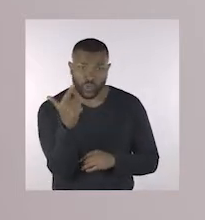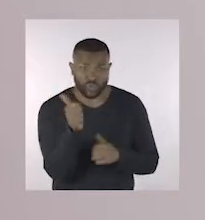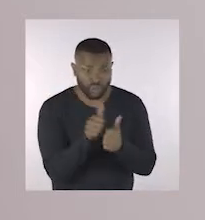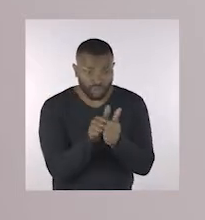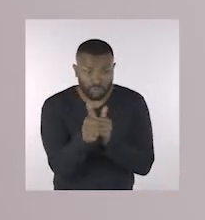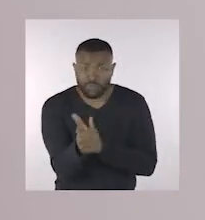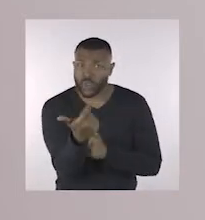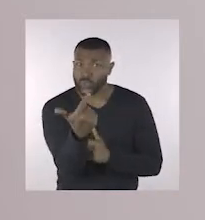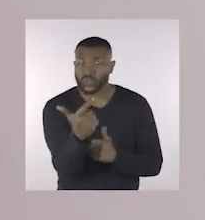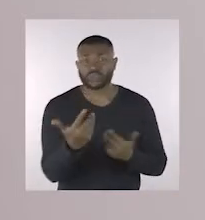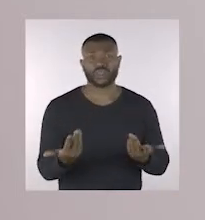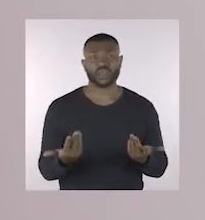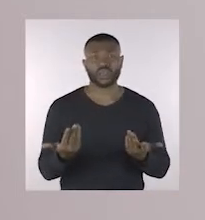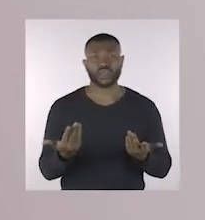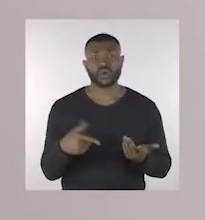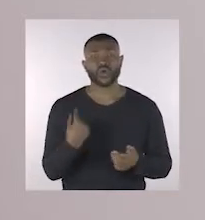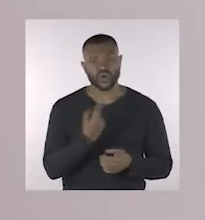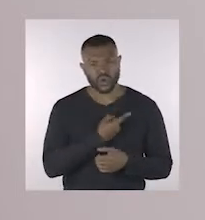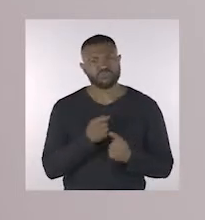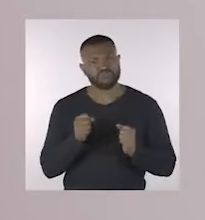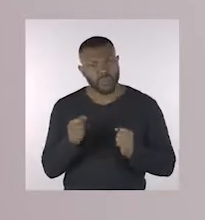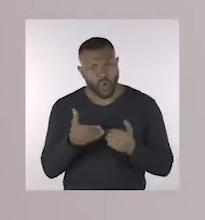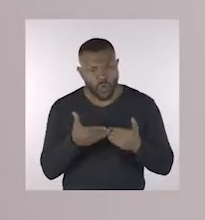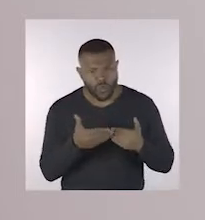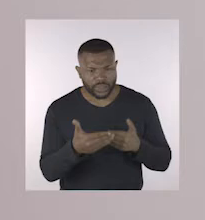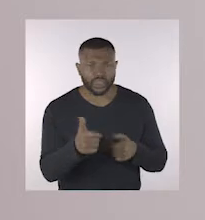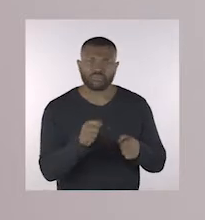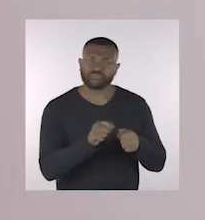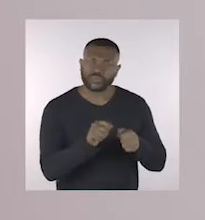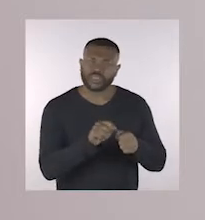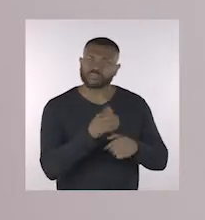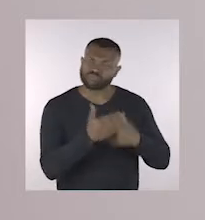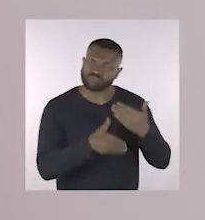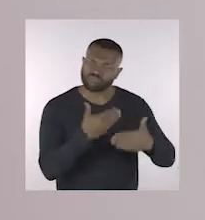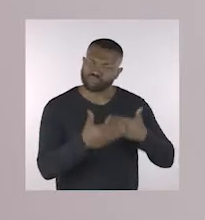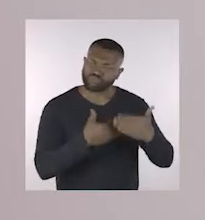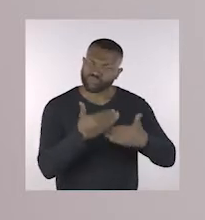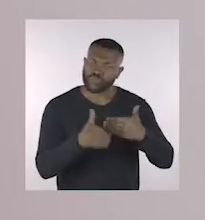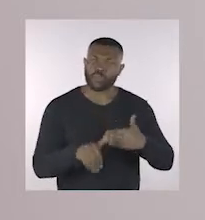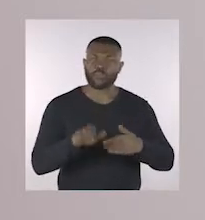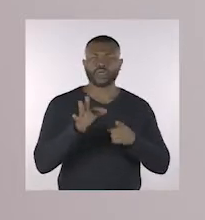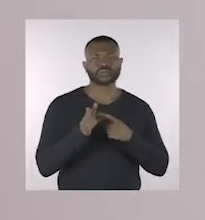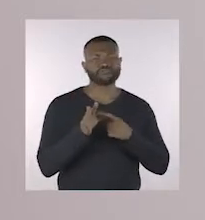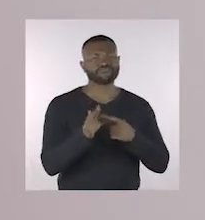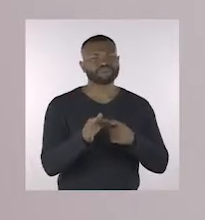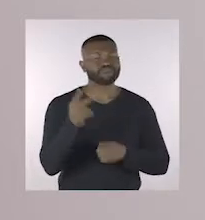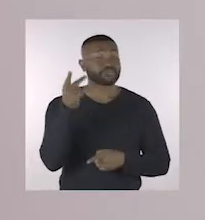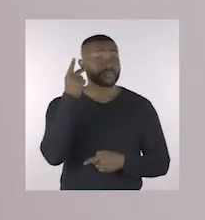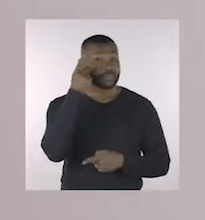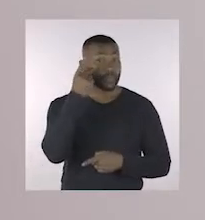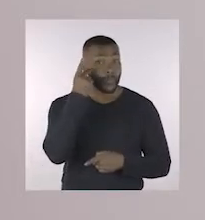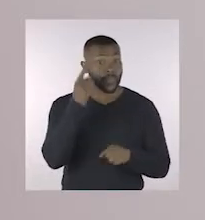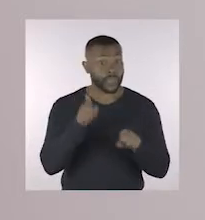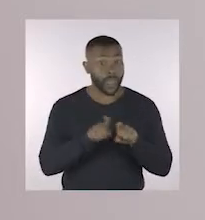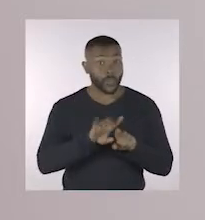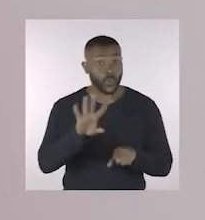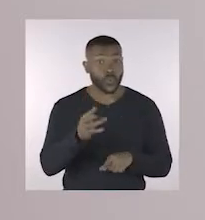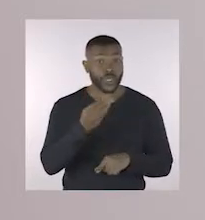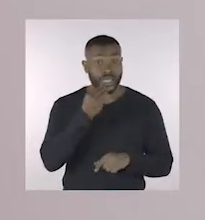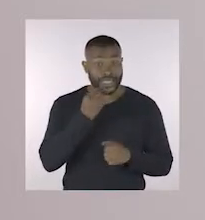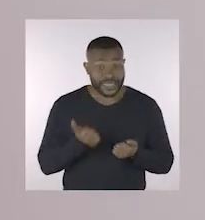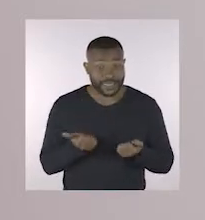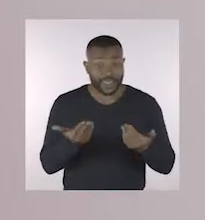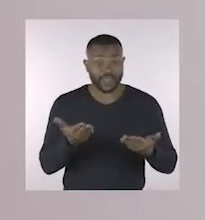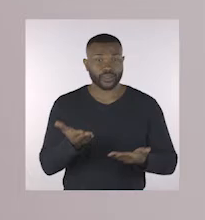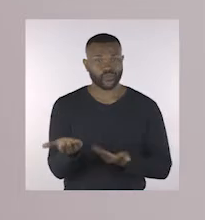esportiva então quanto que a gente já não pode fazer para desenvolver ainda mais a periferia de São Paulo e dá